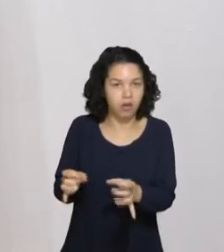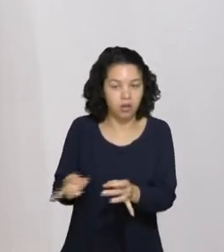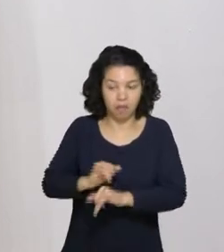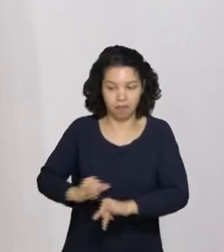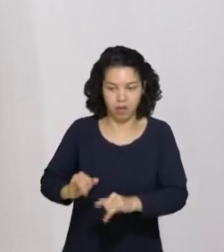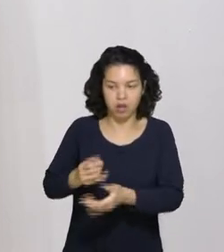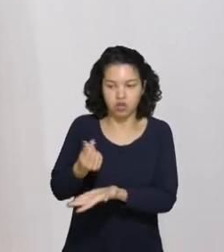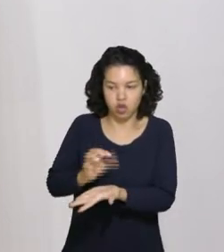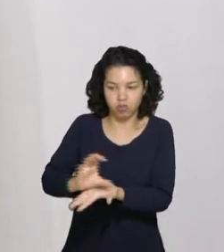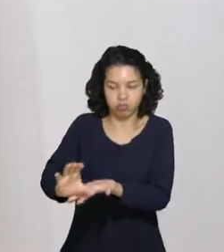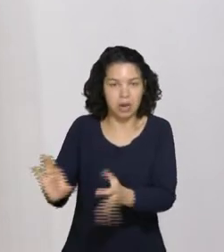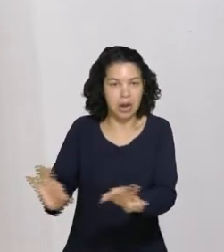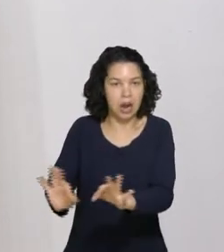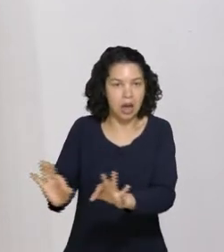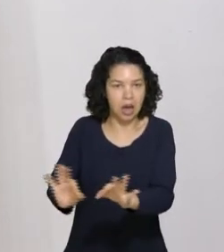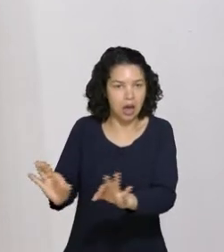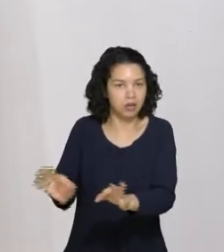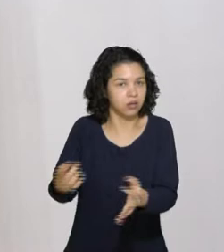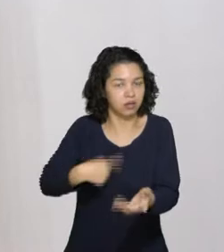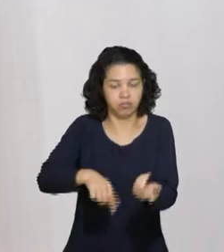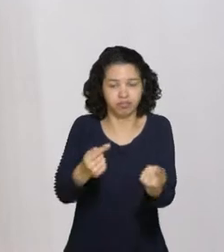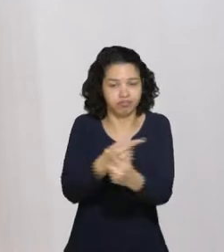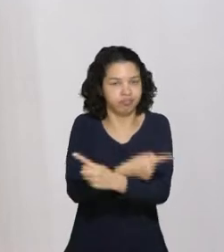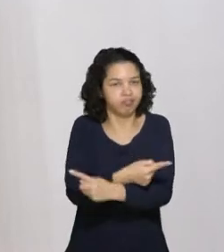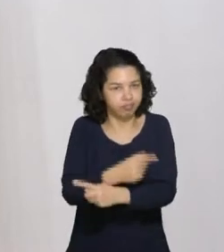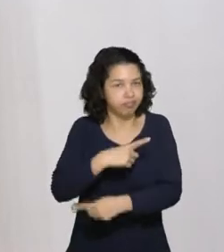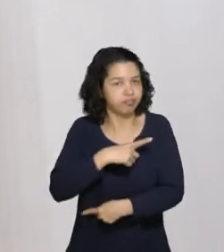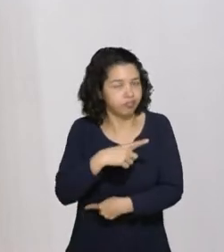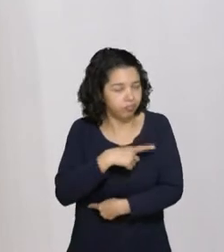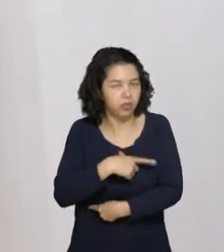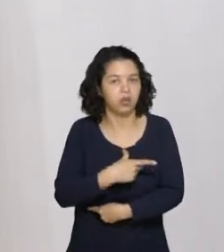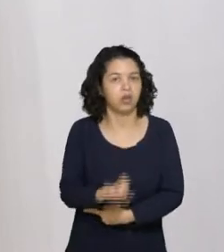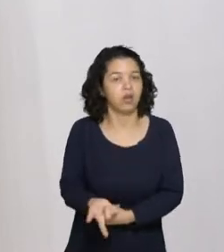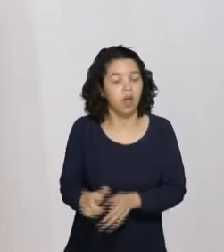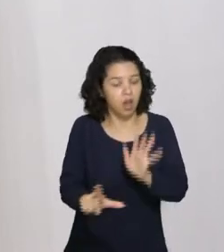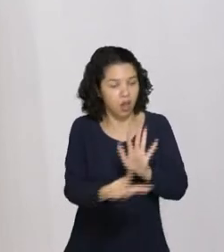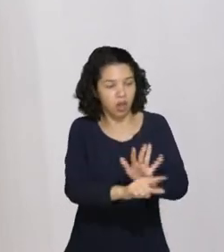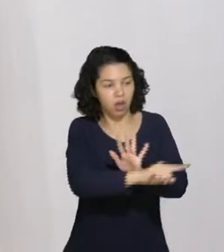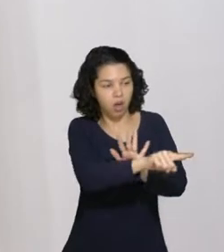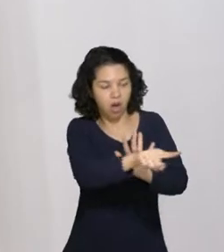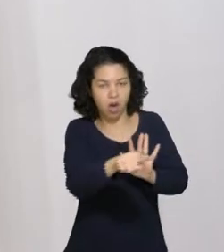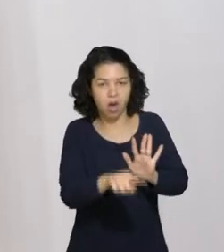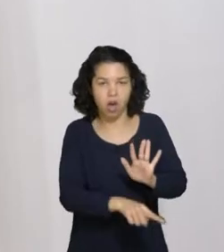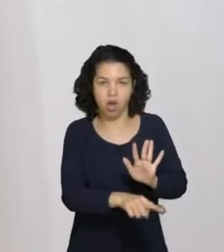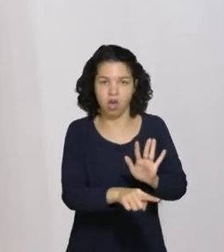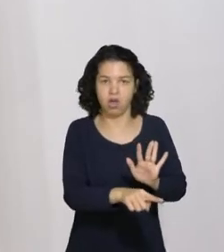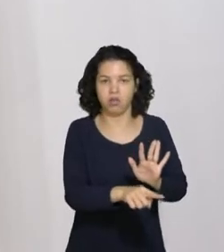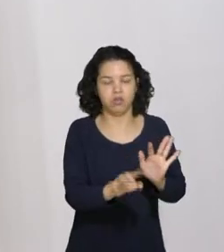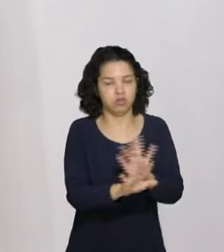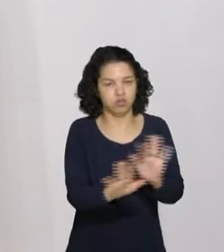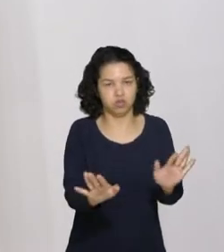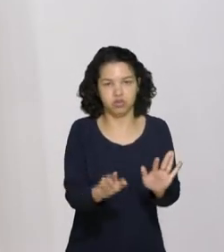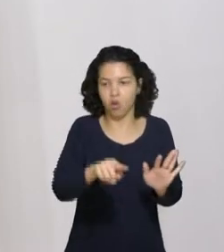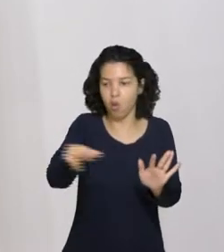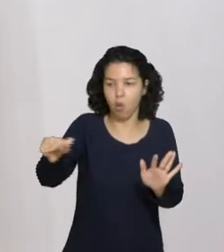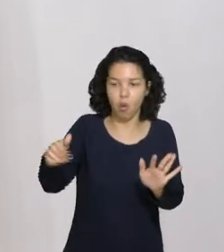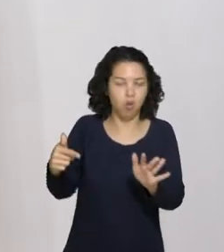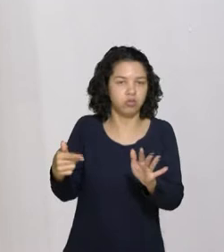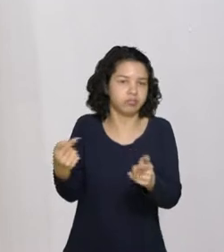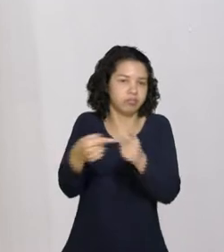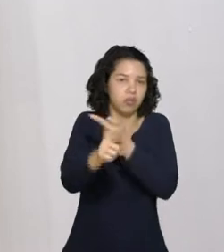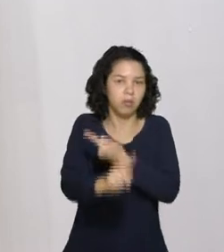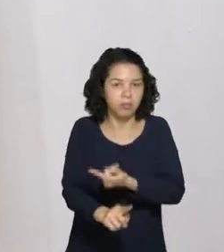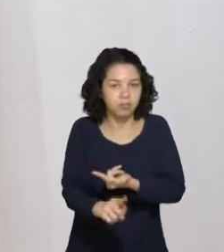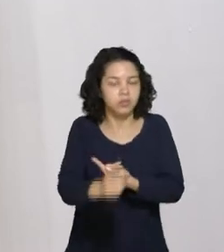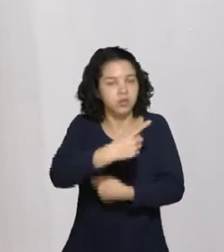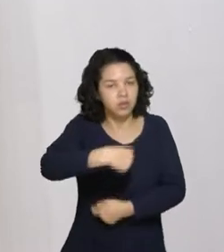É gozado ouvir esses comentários, sabe? A lei só vale para eles, para os outros não vale nada. Então eu queria agradecer, talvez